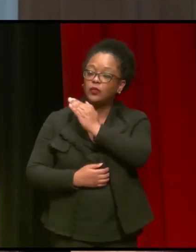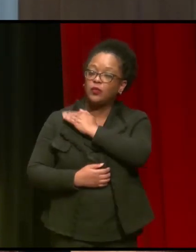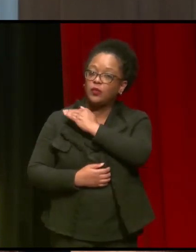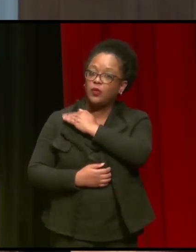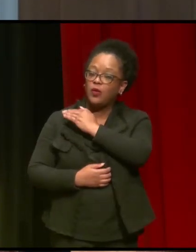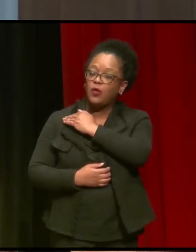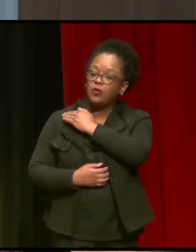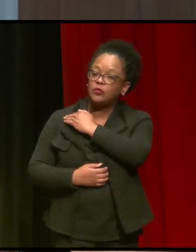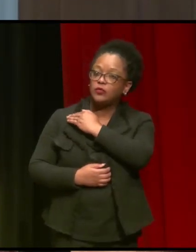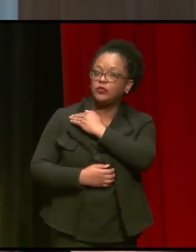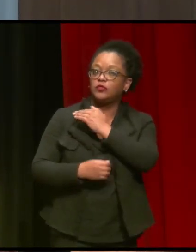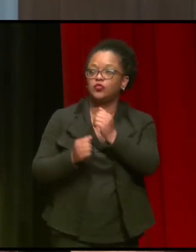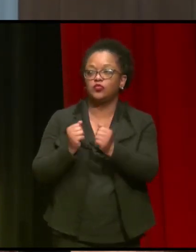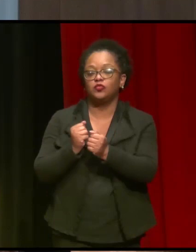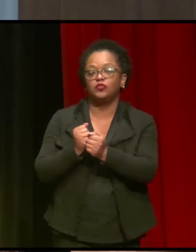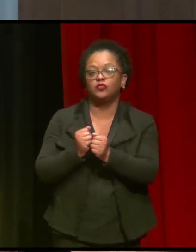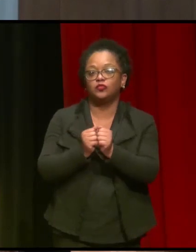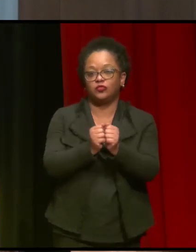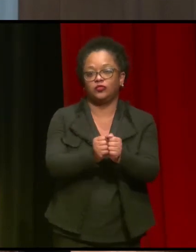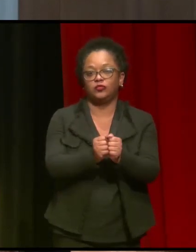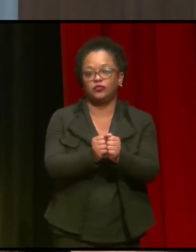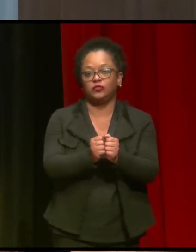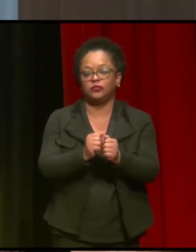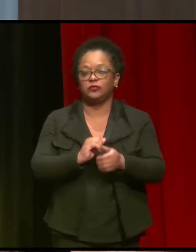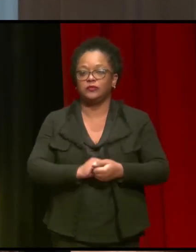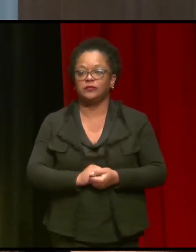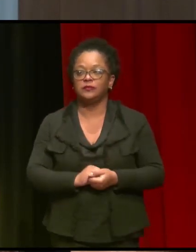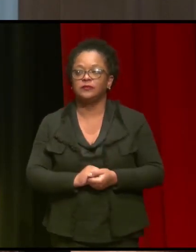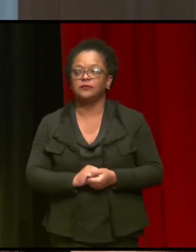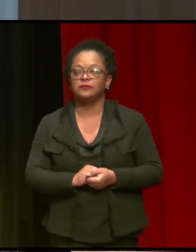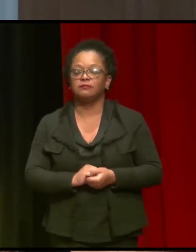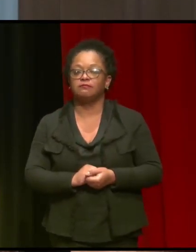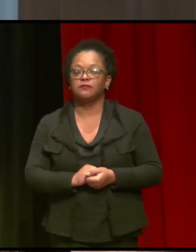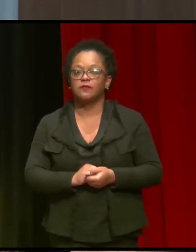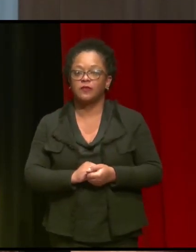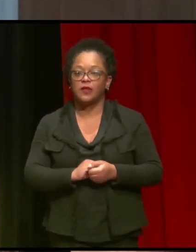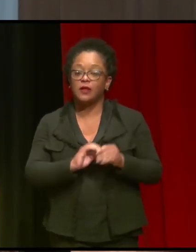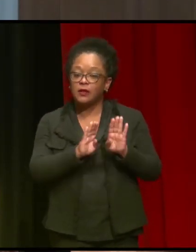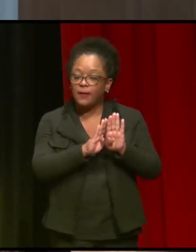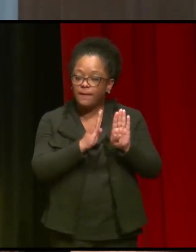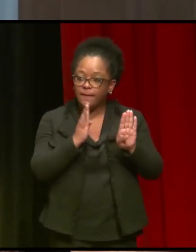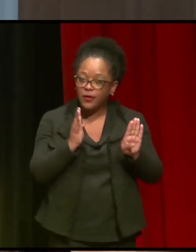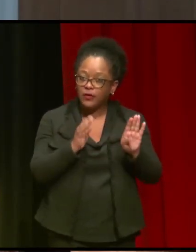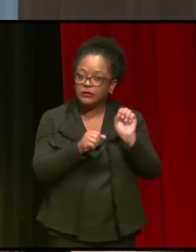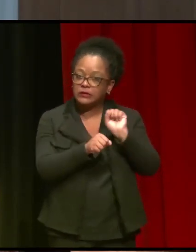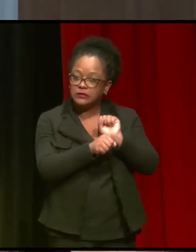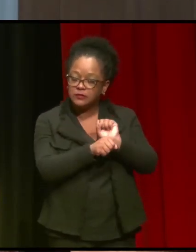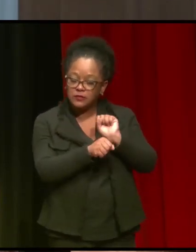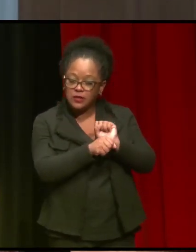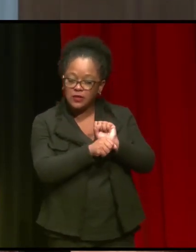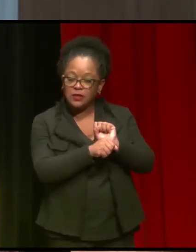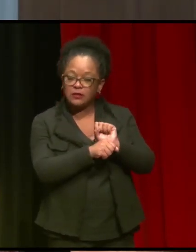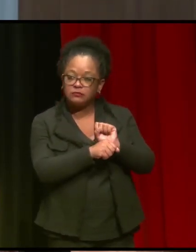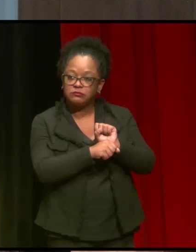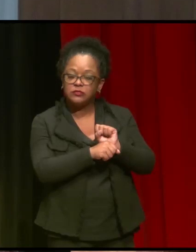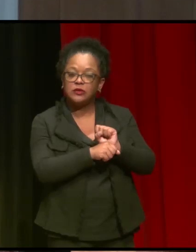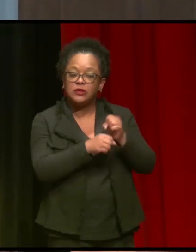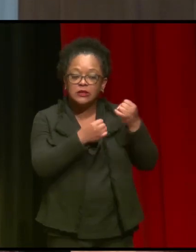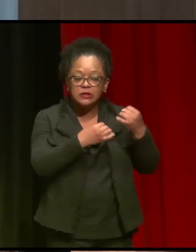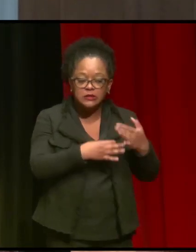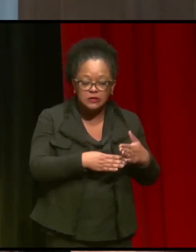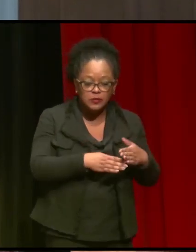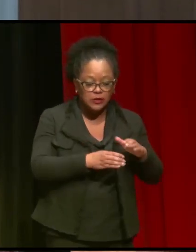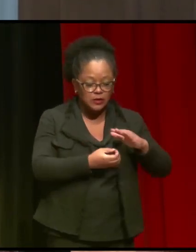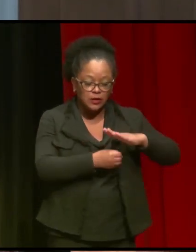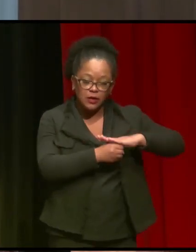está à minha esquerda. Você leva ele lá. Vou ficar aqui na porta. Aí você abre a porta, mostra, aqui está o vaso, está aqui e tal.